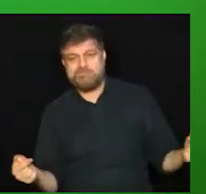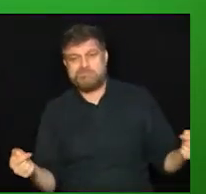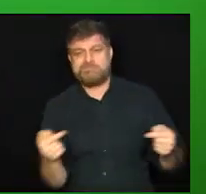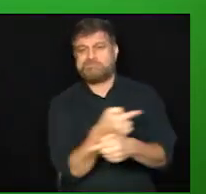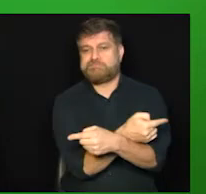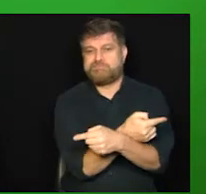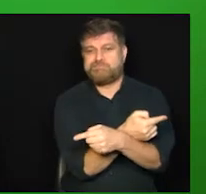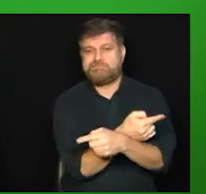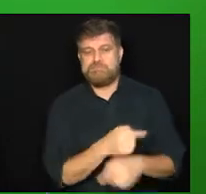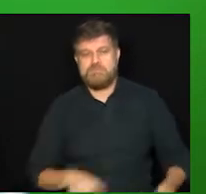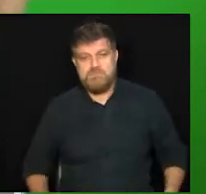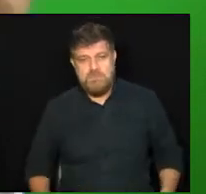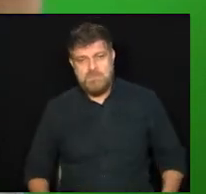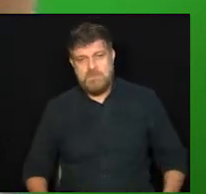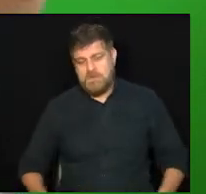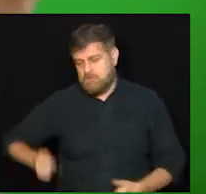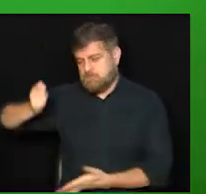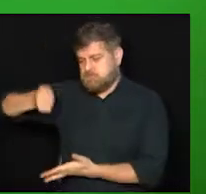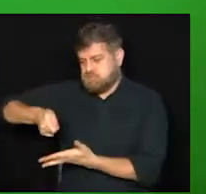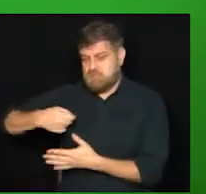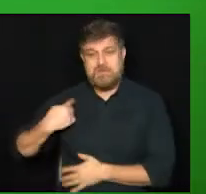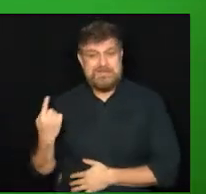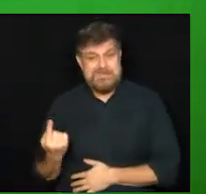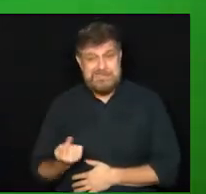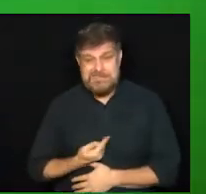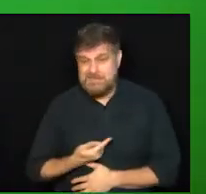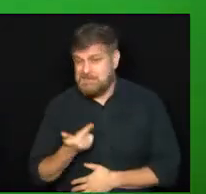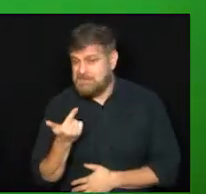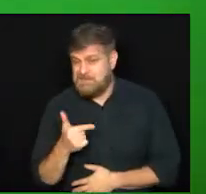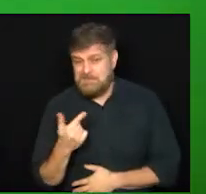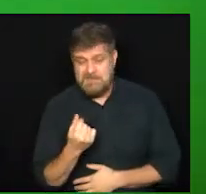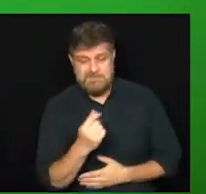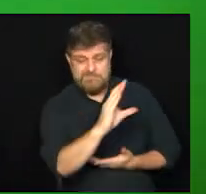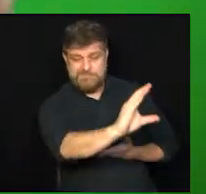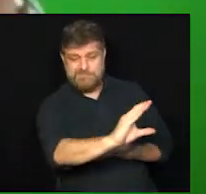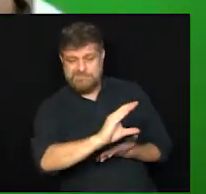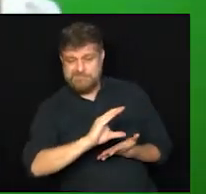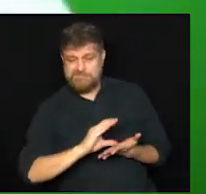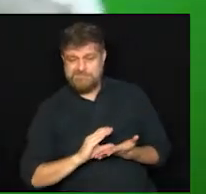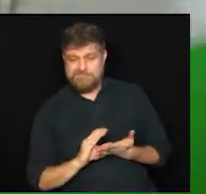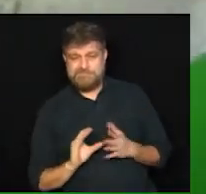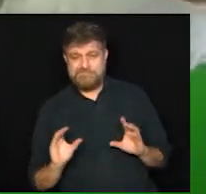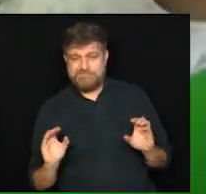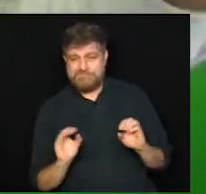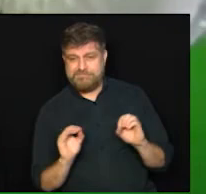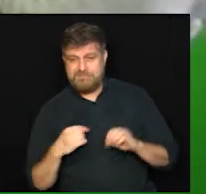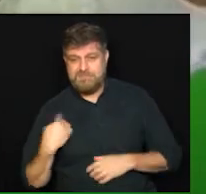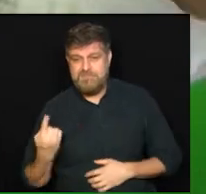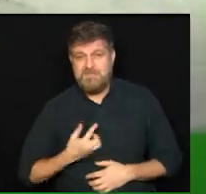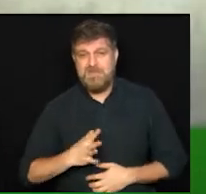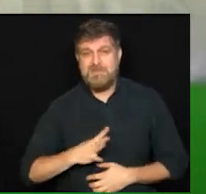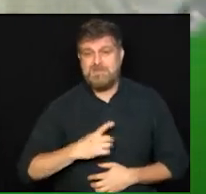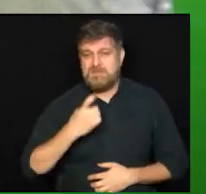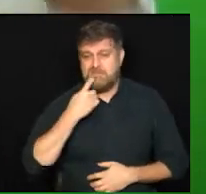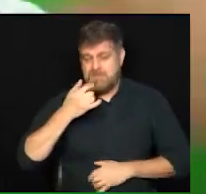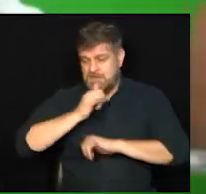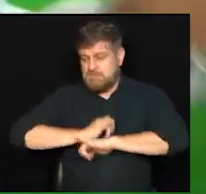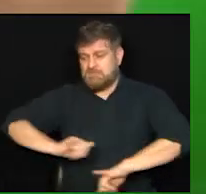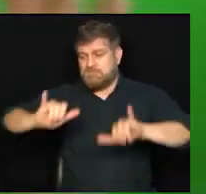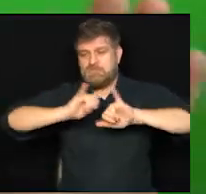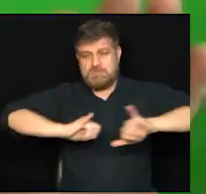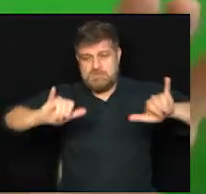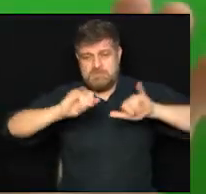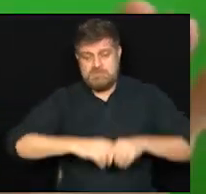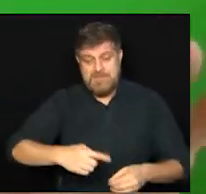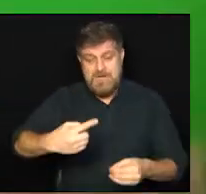inconstitucional, né? E nós deixamos de receber esse apoio para divulgar Campinas para o mundo como uma cidade que